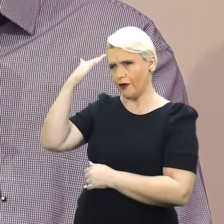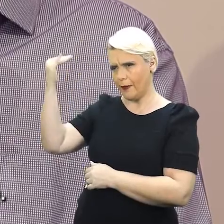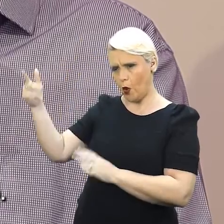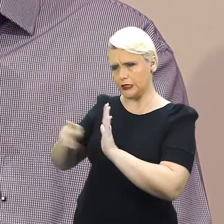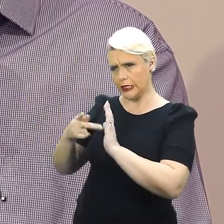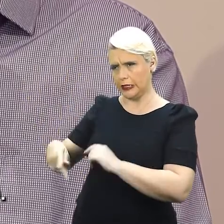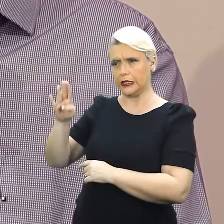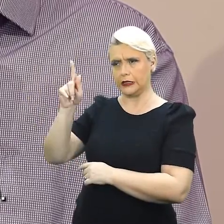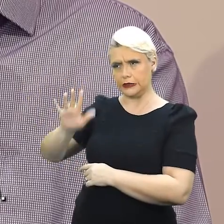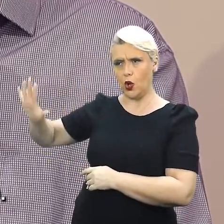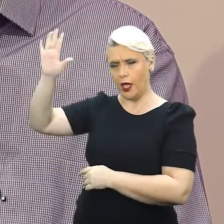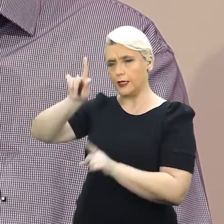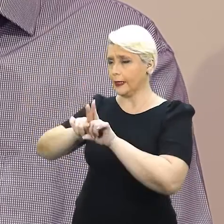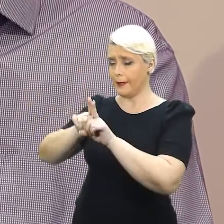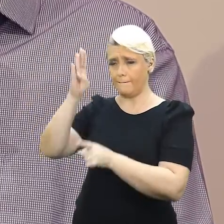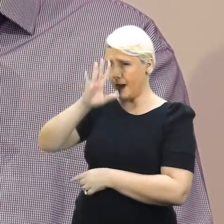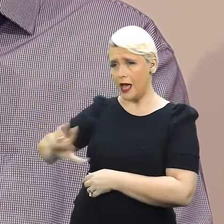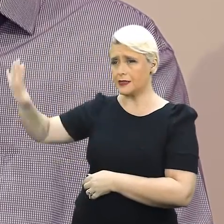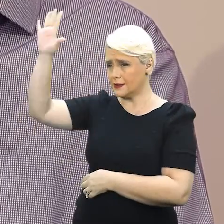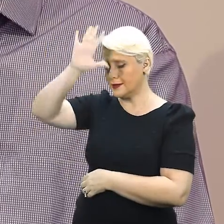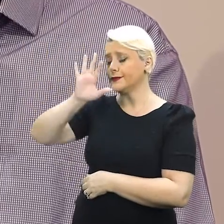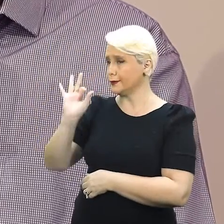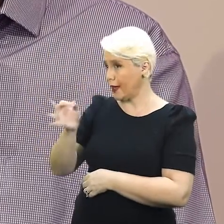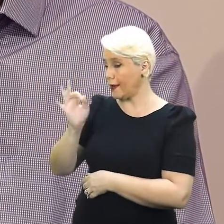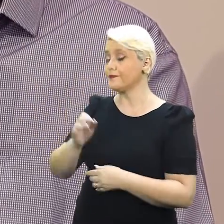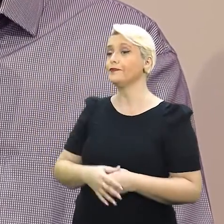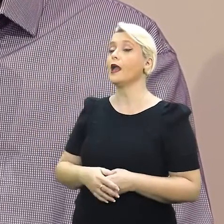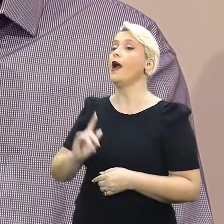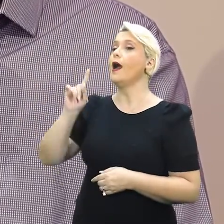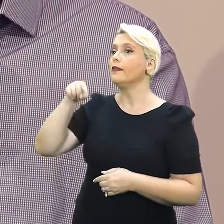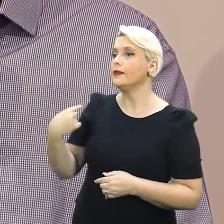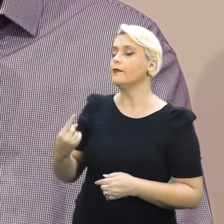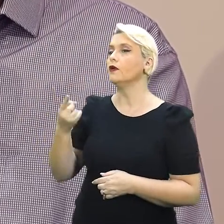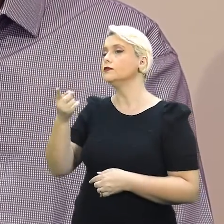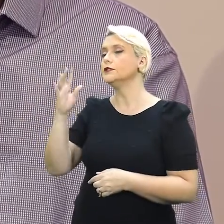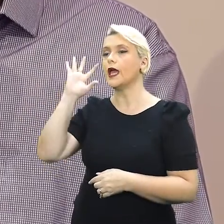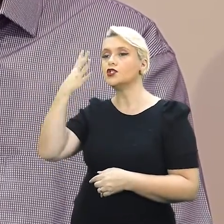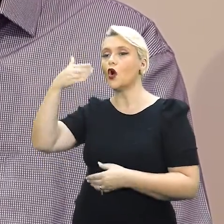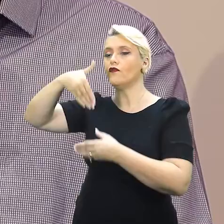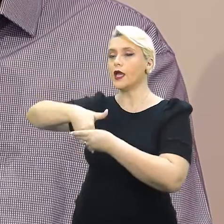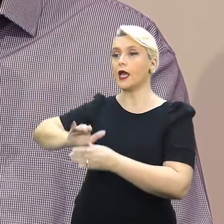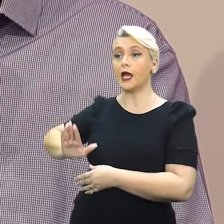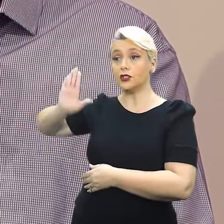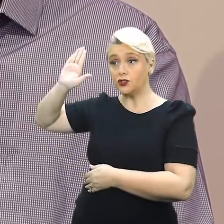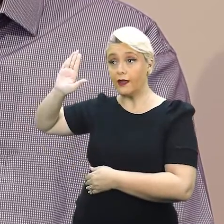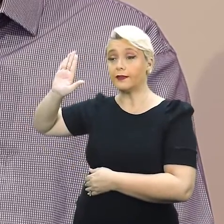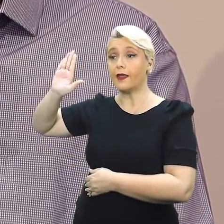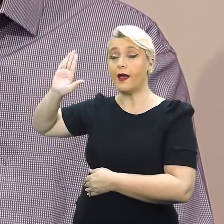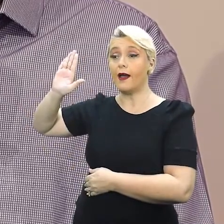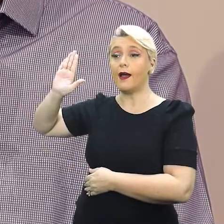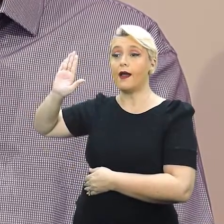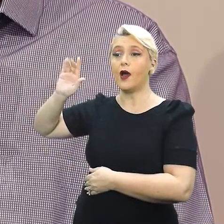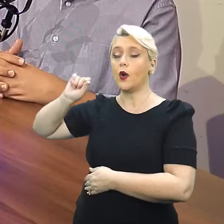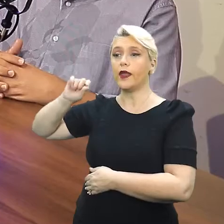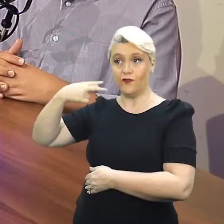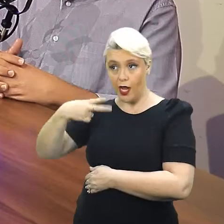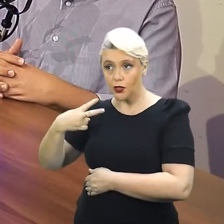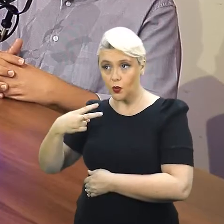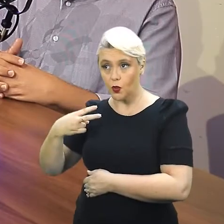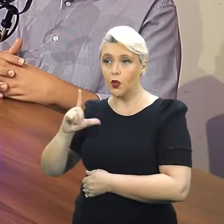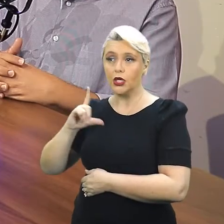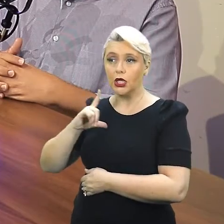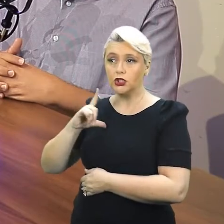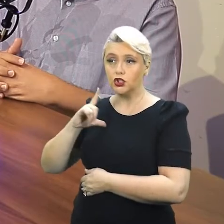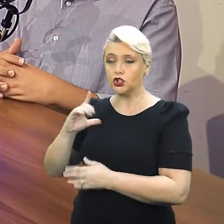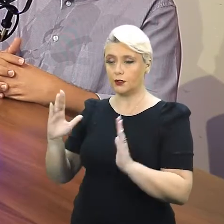de Goiás, no Brasil inteiro, né? E aí o senhor resolve candidatar-se a vereador. Tem aí